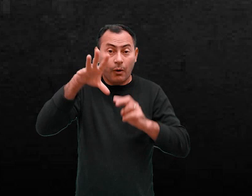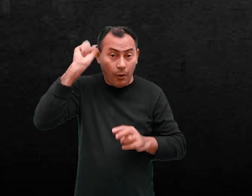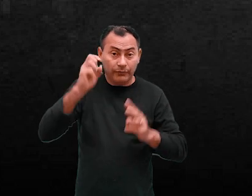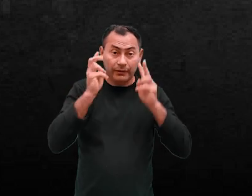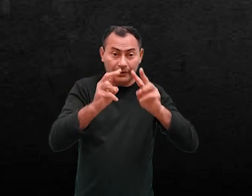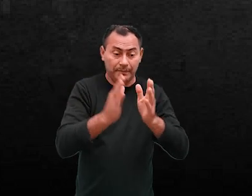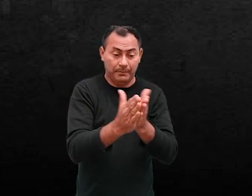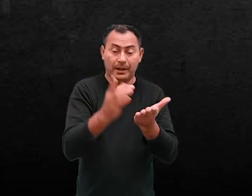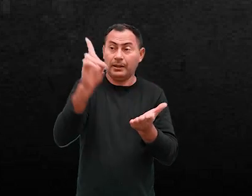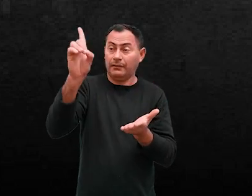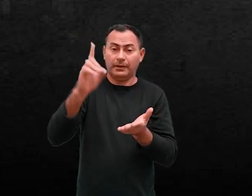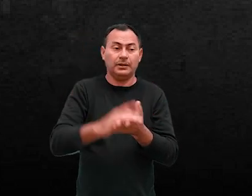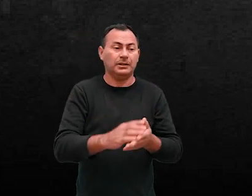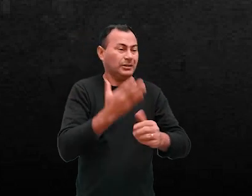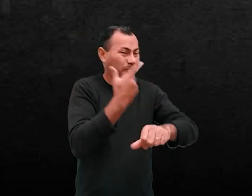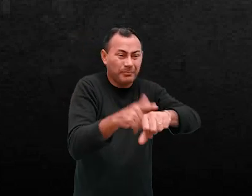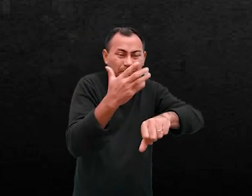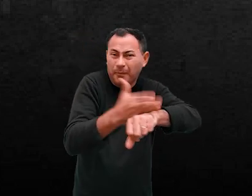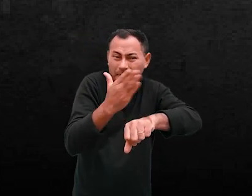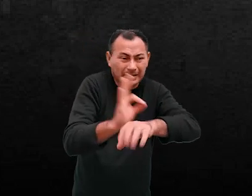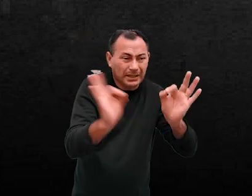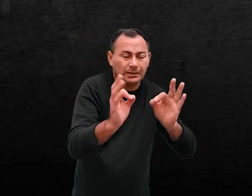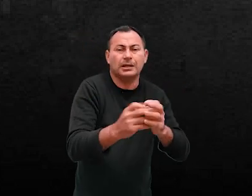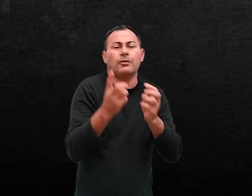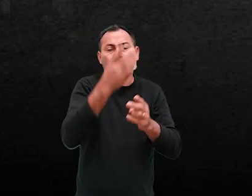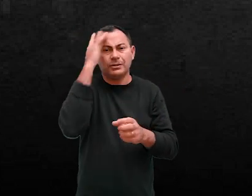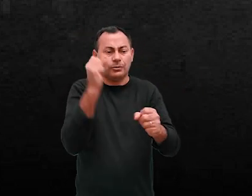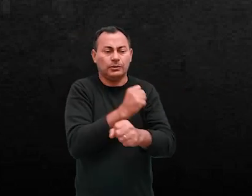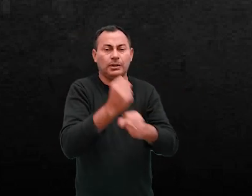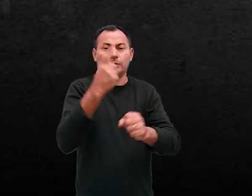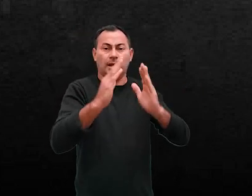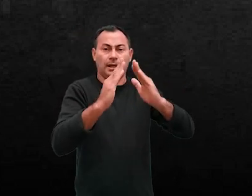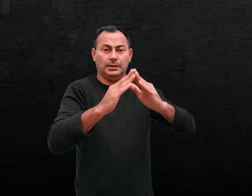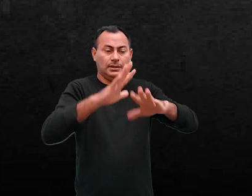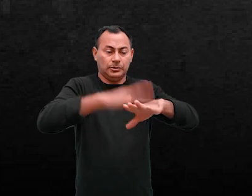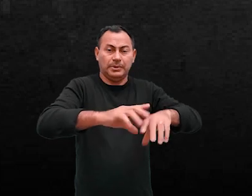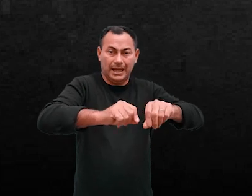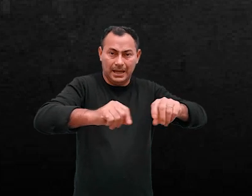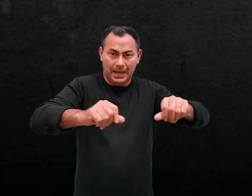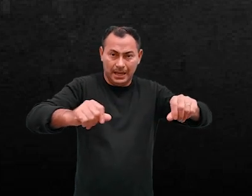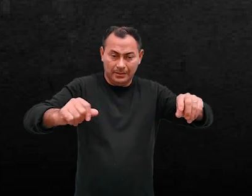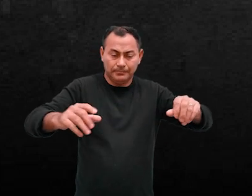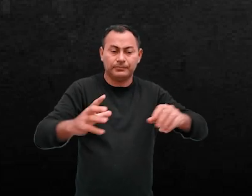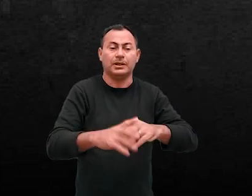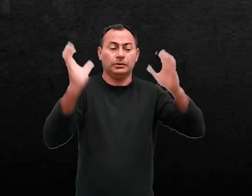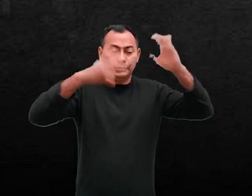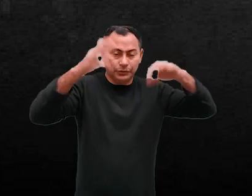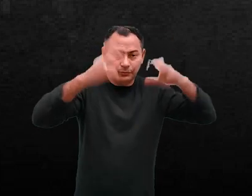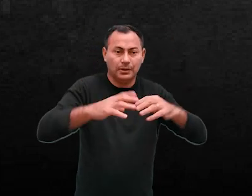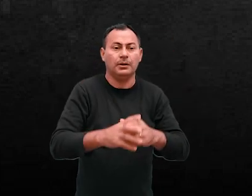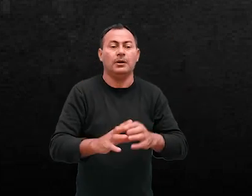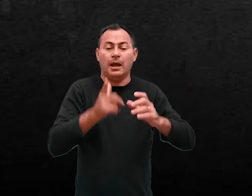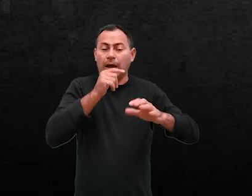minhas palavras e não as pratica é como um insensato que construiu a sua casa sobre a areia. Caiu a